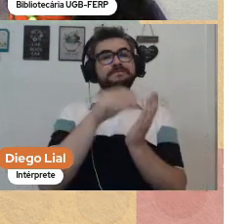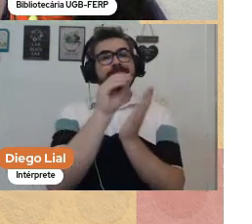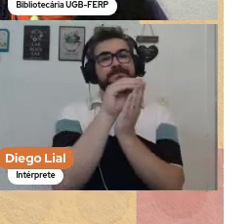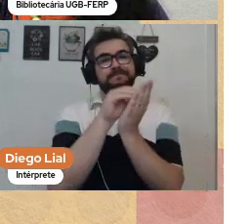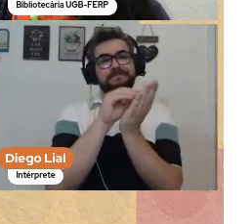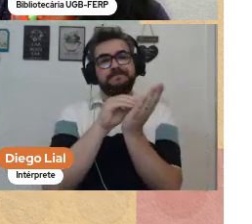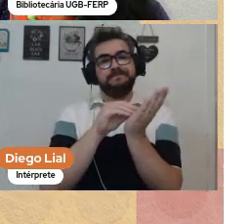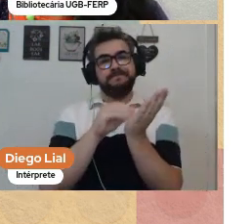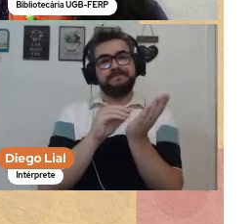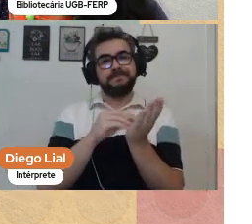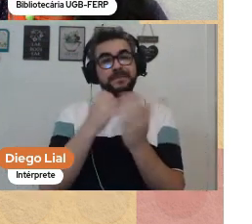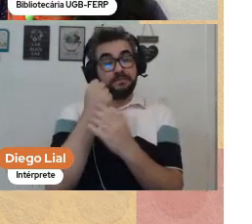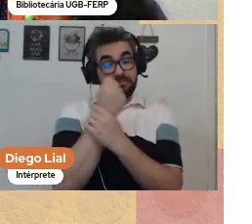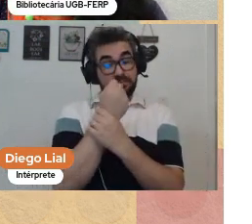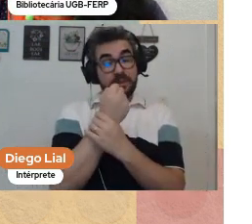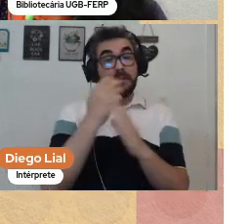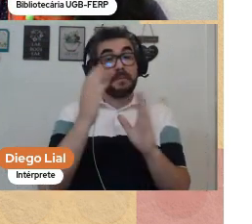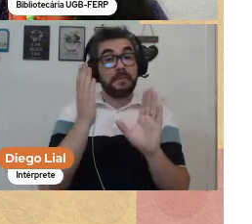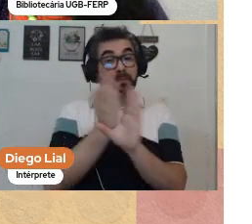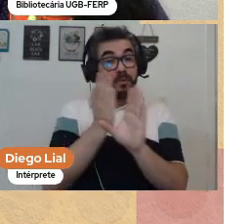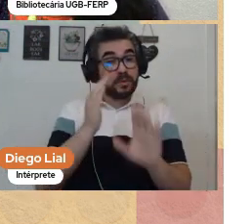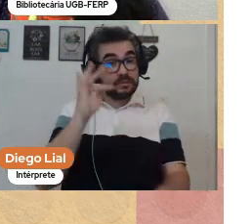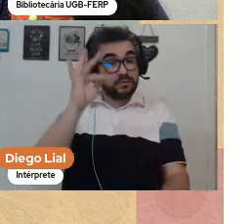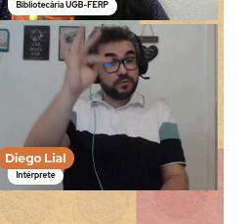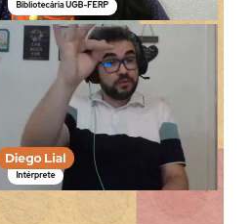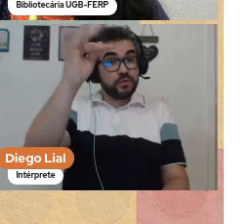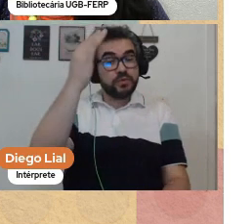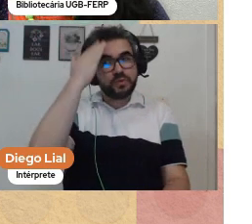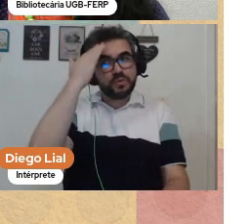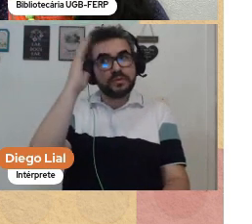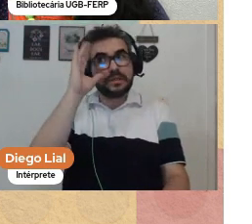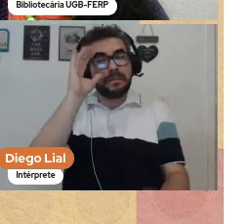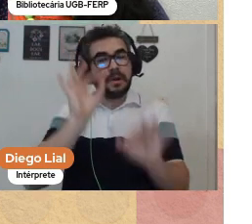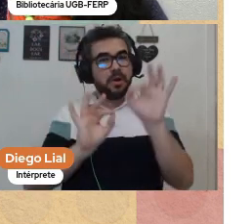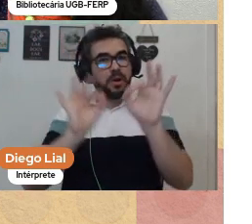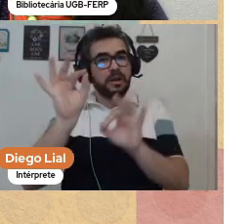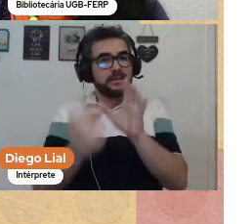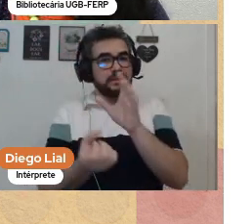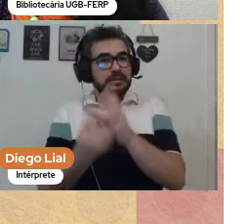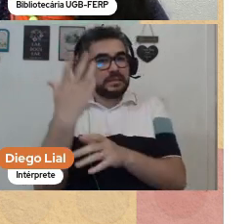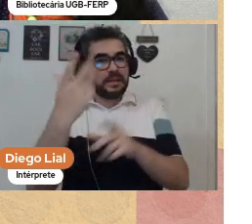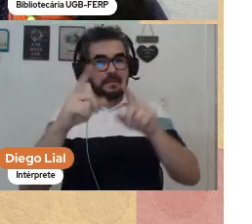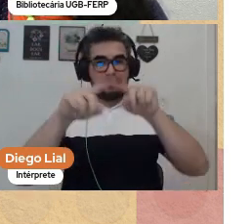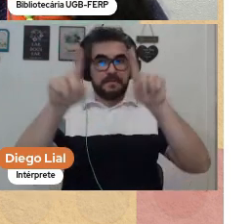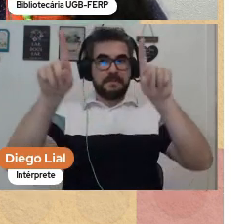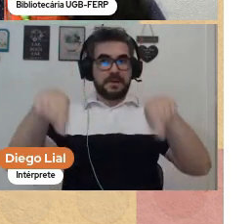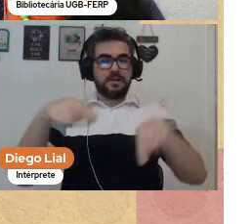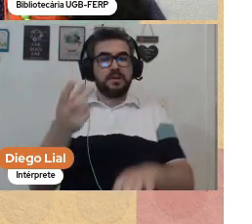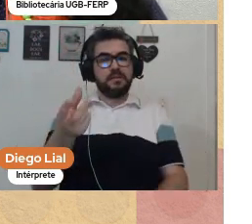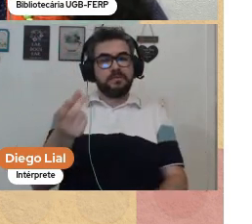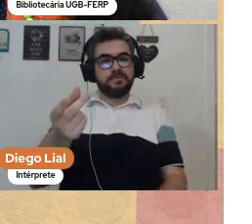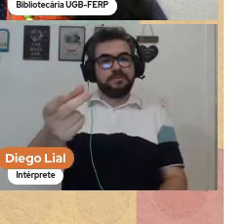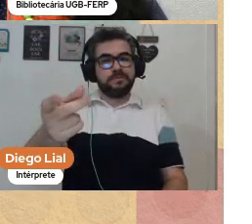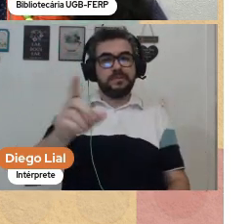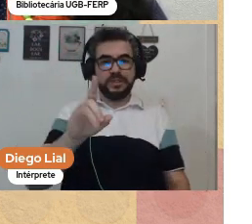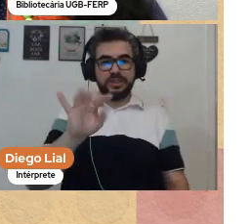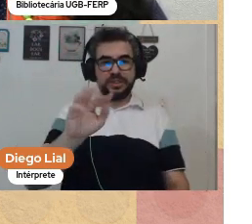futuro, assim, para frente, um plano de preservação digital. Que o diagnóstico ampara,